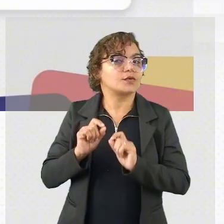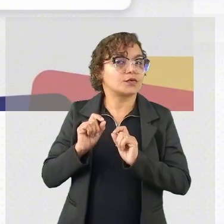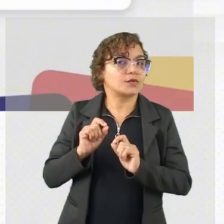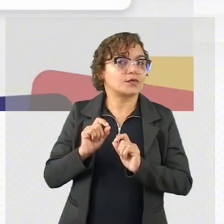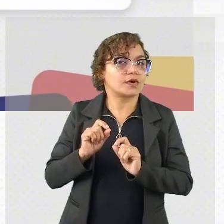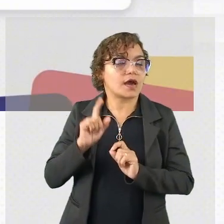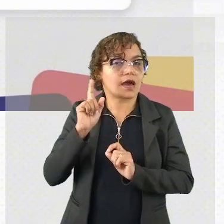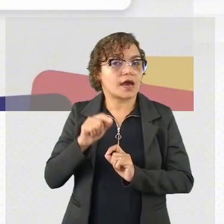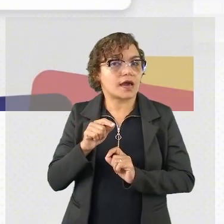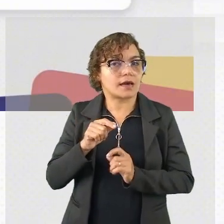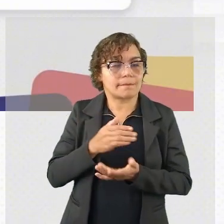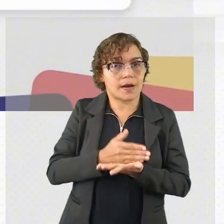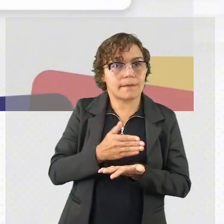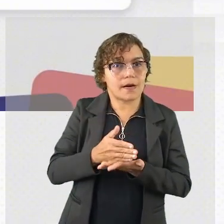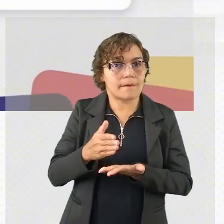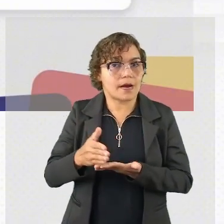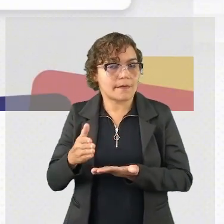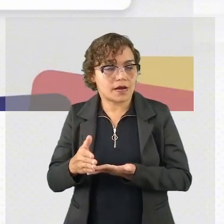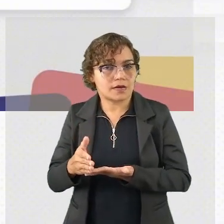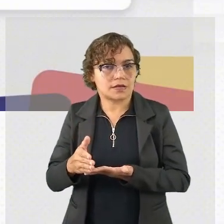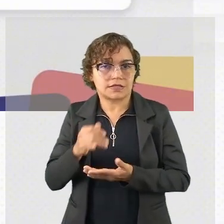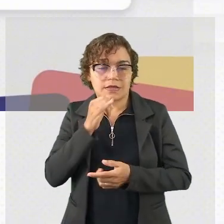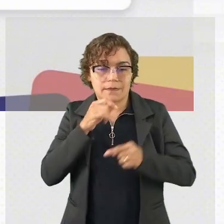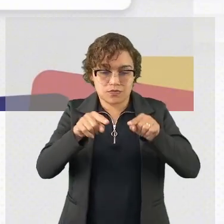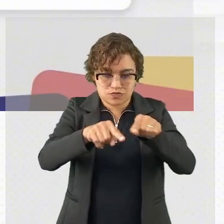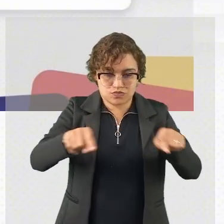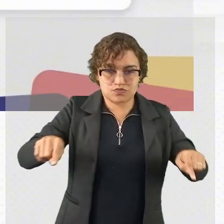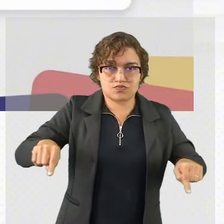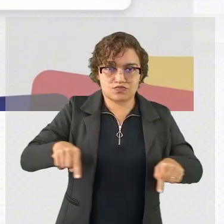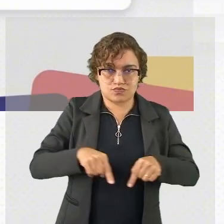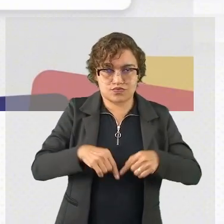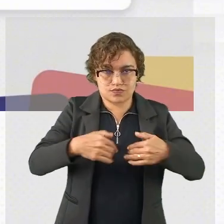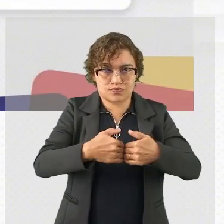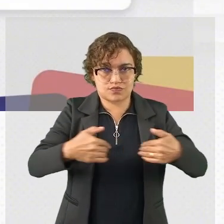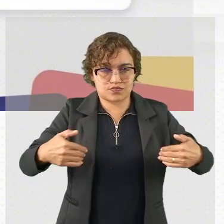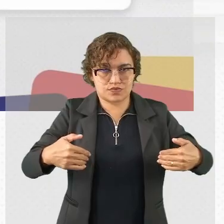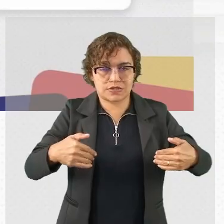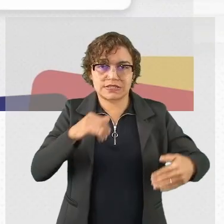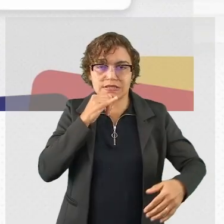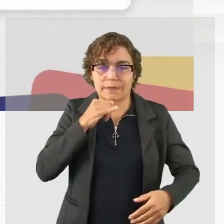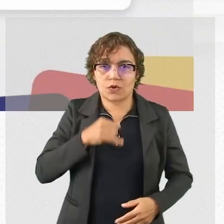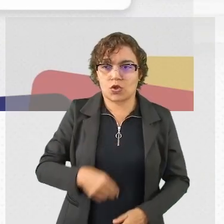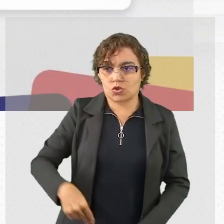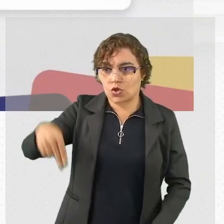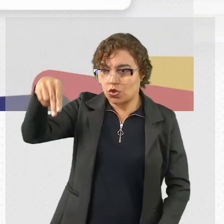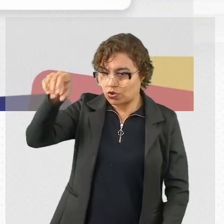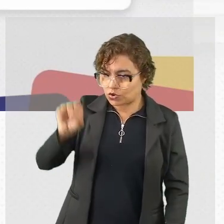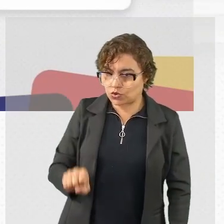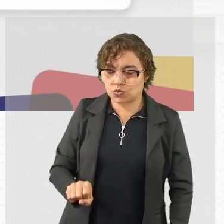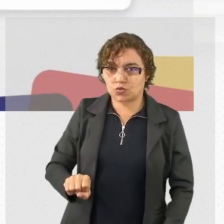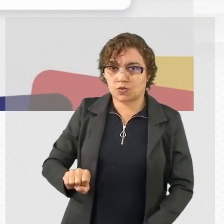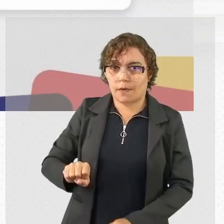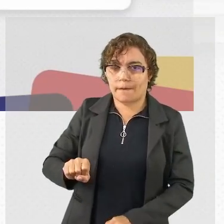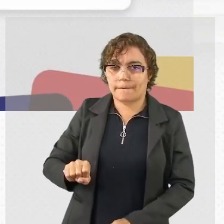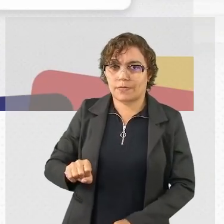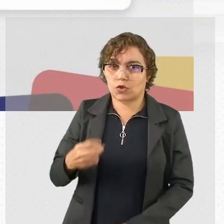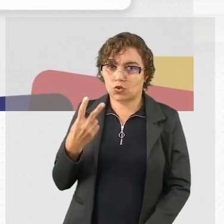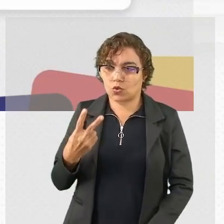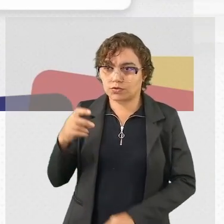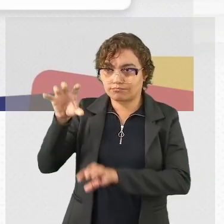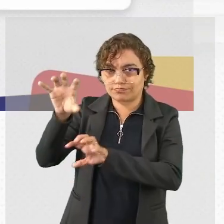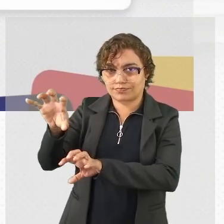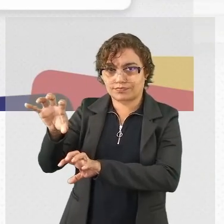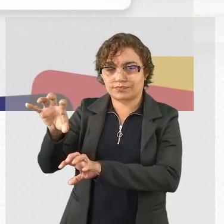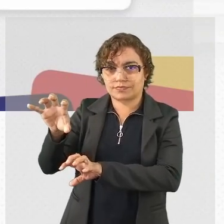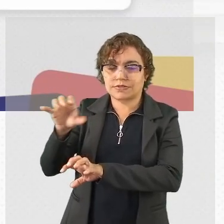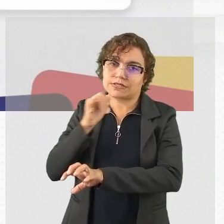uma divisão que você vai ter entre, né, o norte e o sul. Então você vai ter dois territórios, um Brasil que